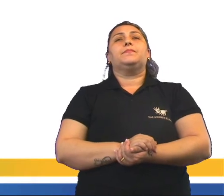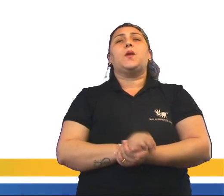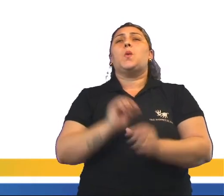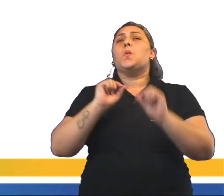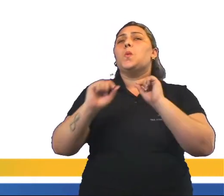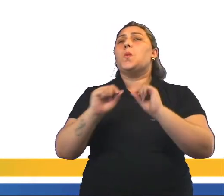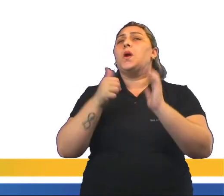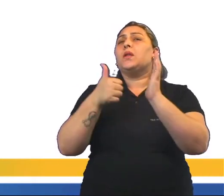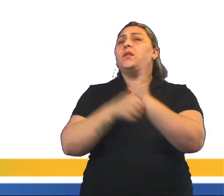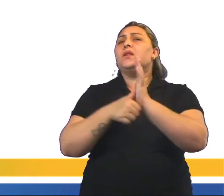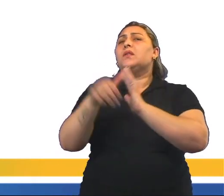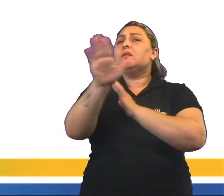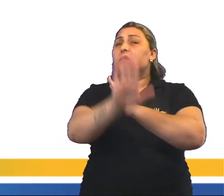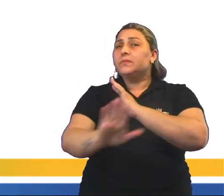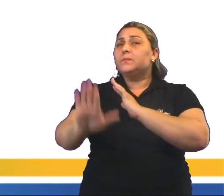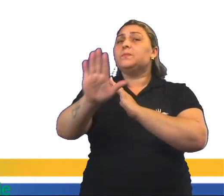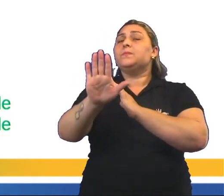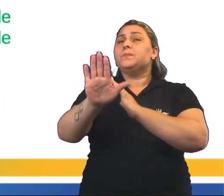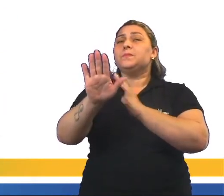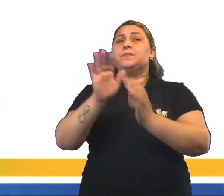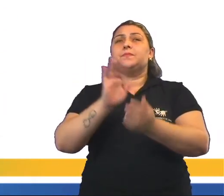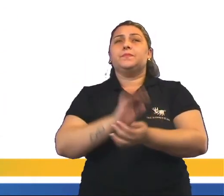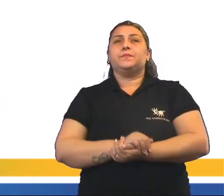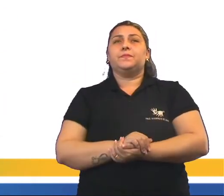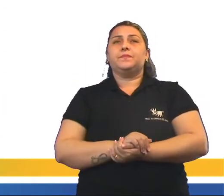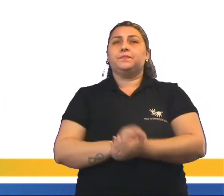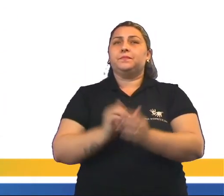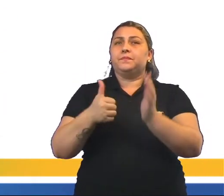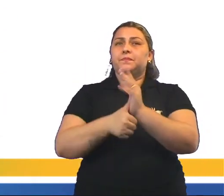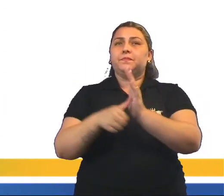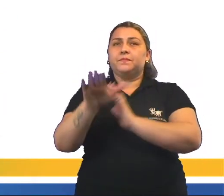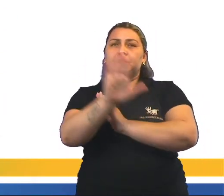O que é identidade nacional?